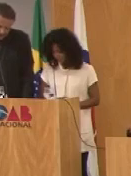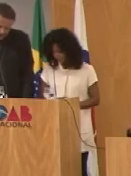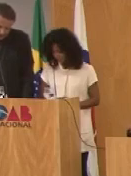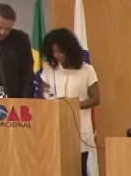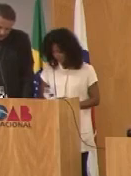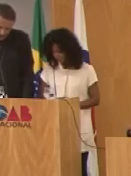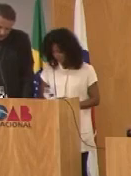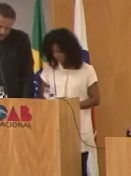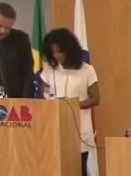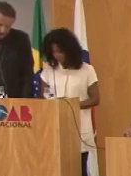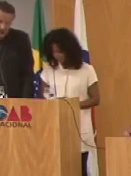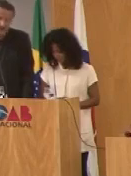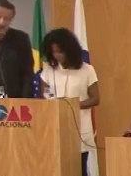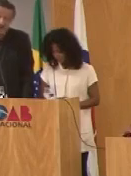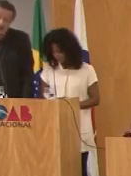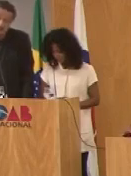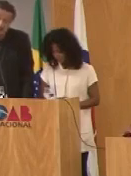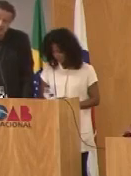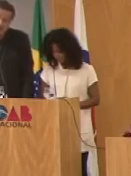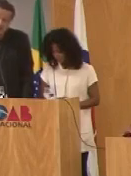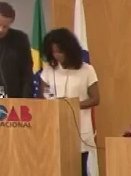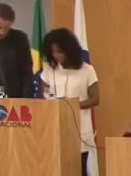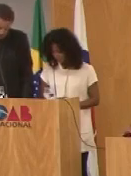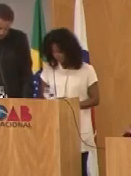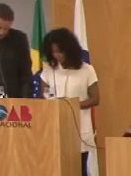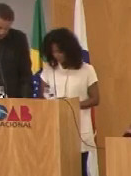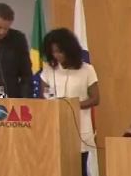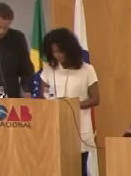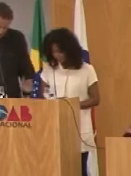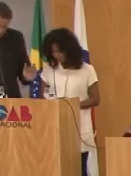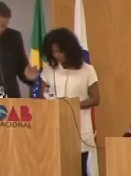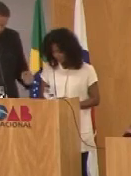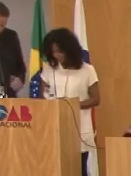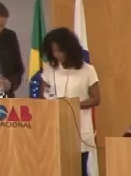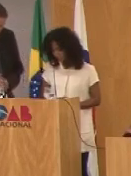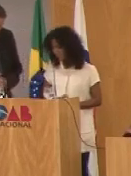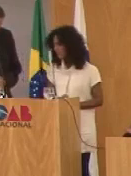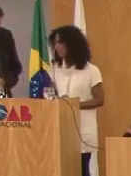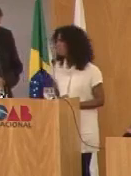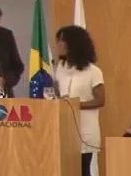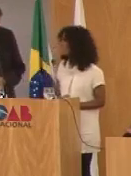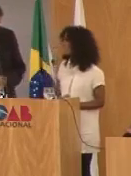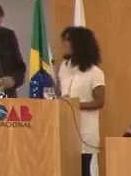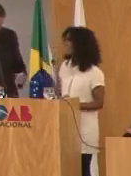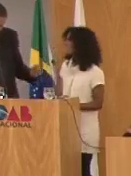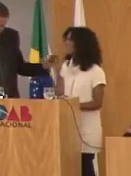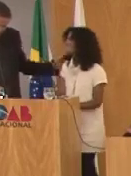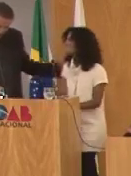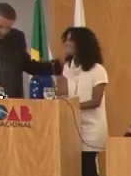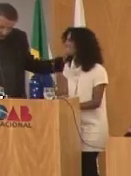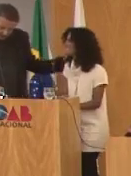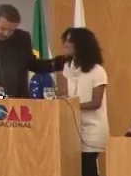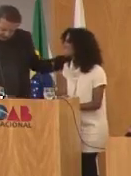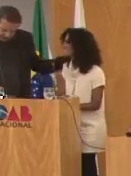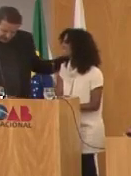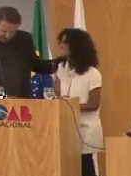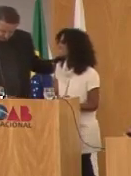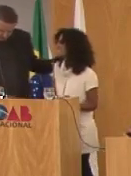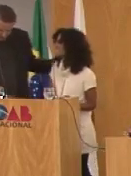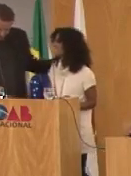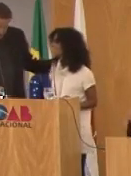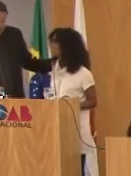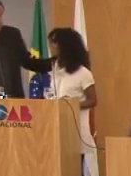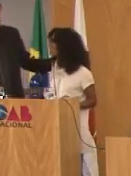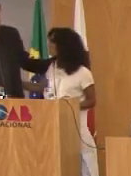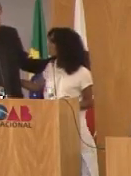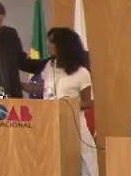e diversidade de iniciativas e campanhas. Minha companheira aqui no cerimonial, Meimei